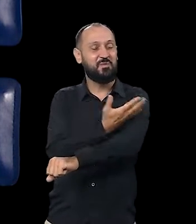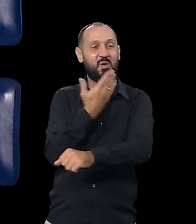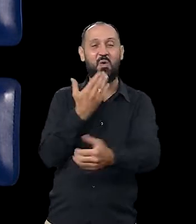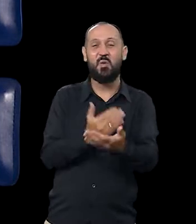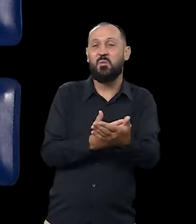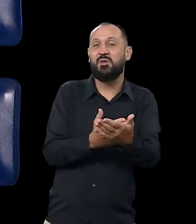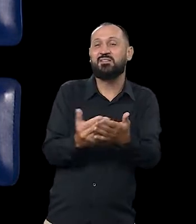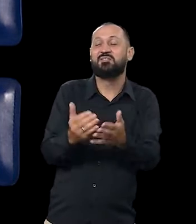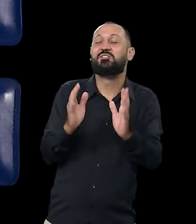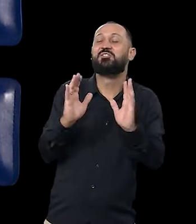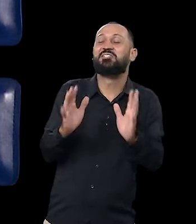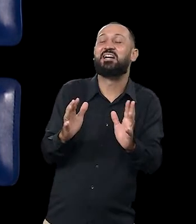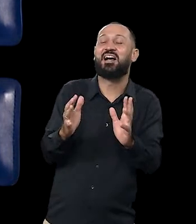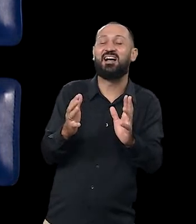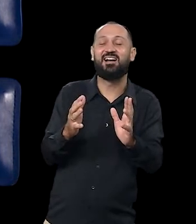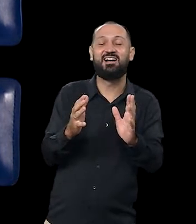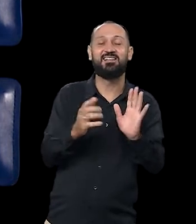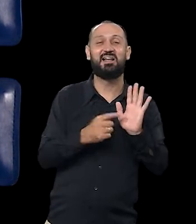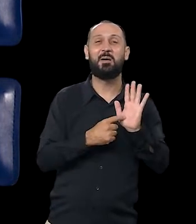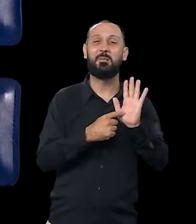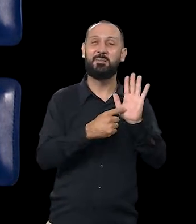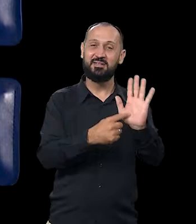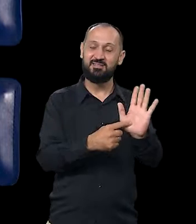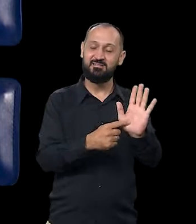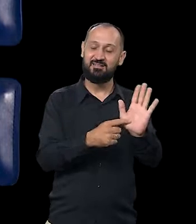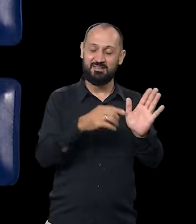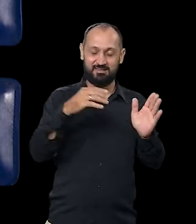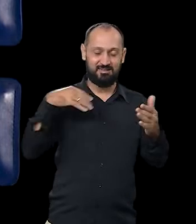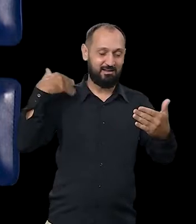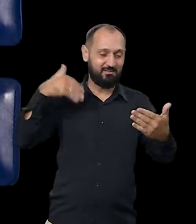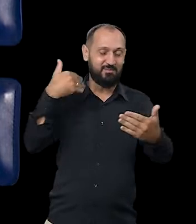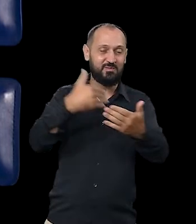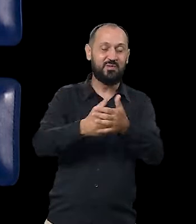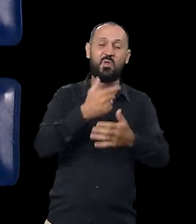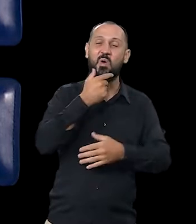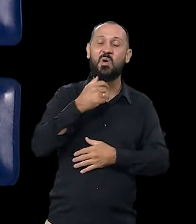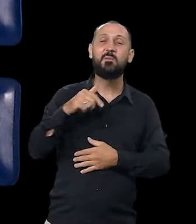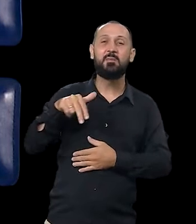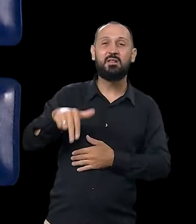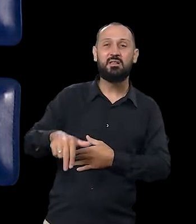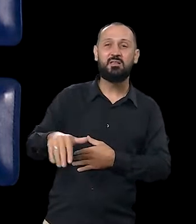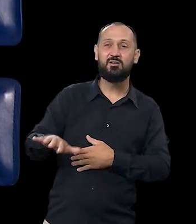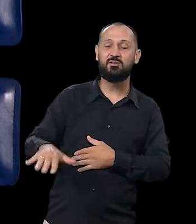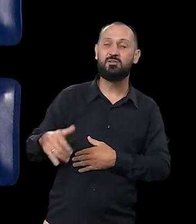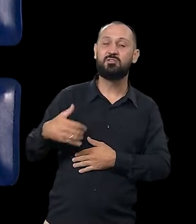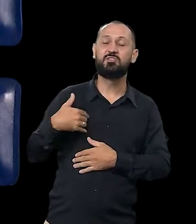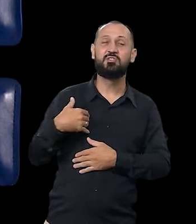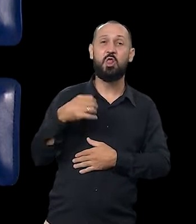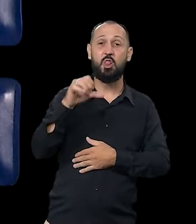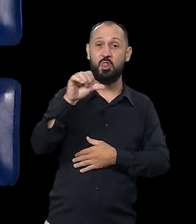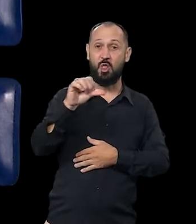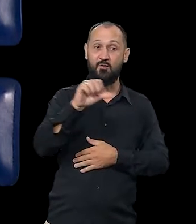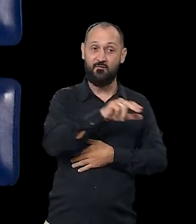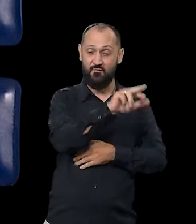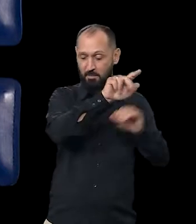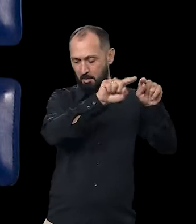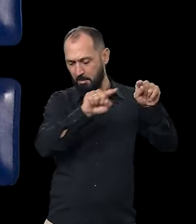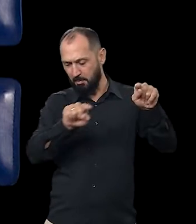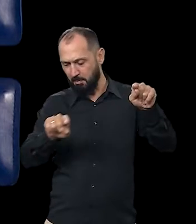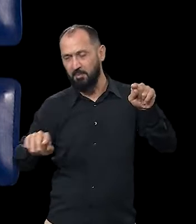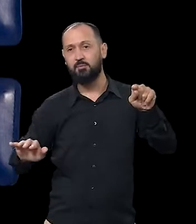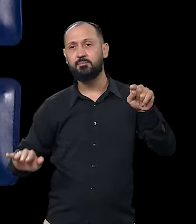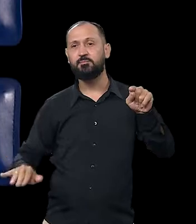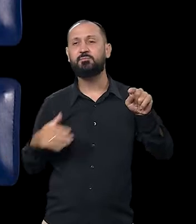emociona de início, né? Fazendo essa trajetória, né? Do menino caçula de 9 irmãos que